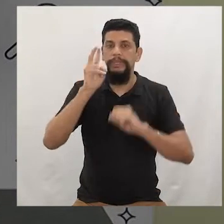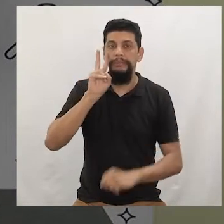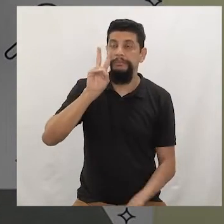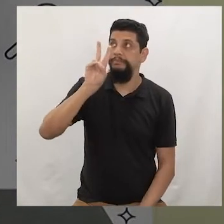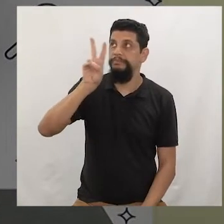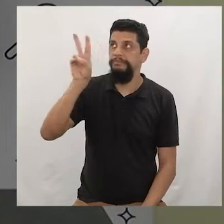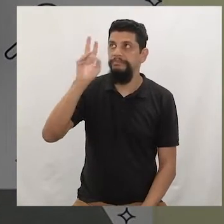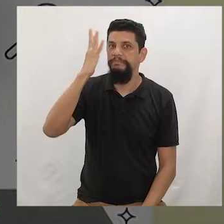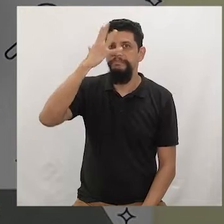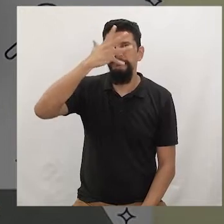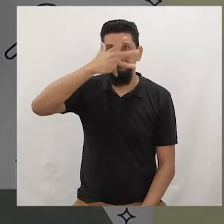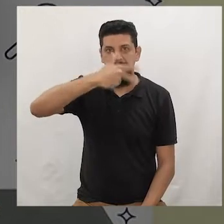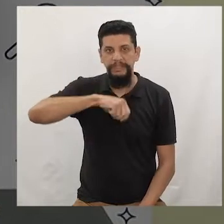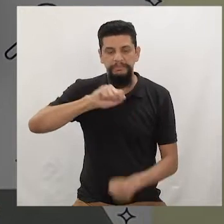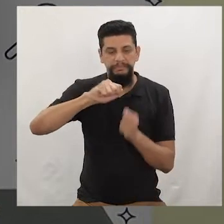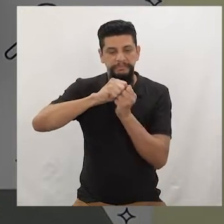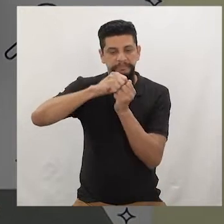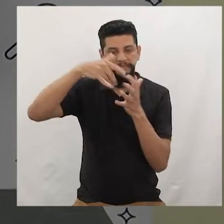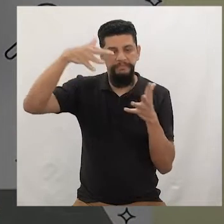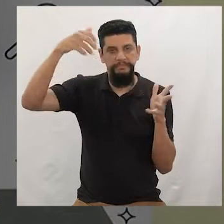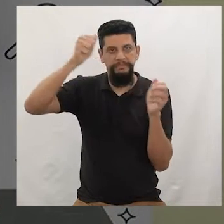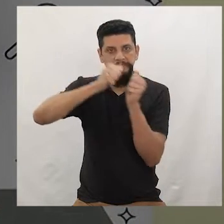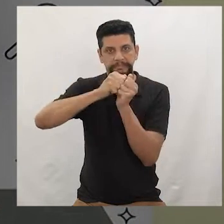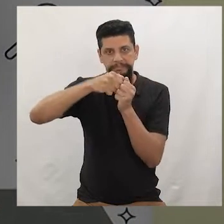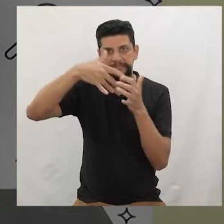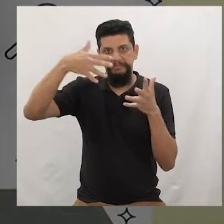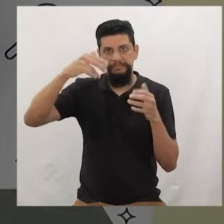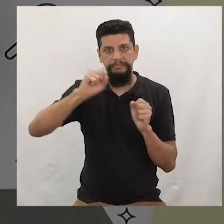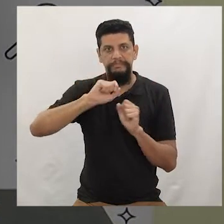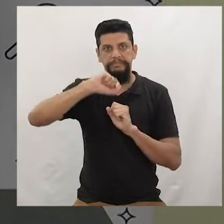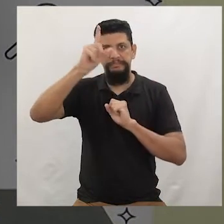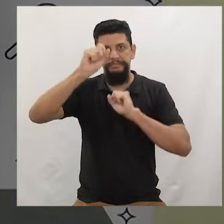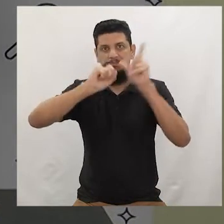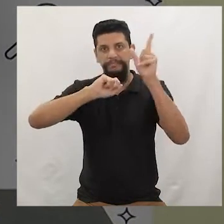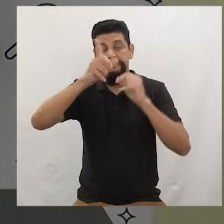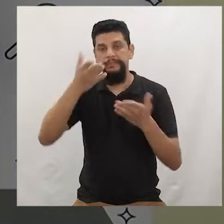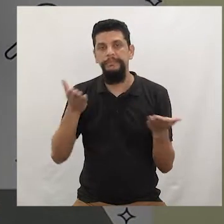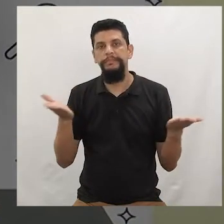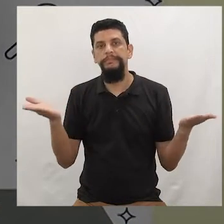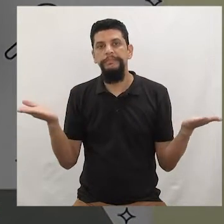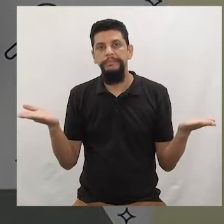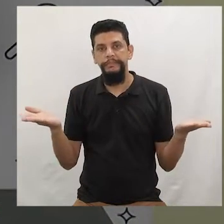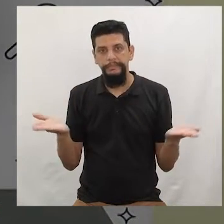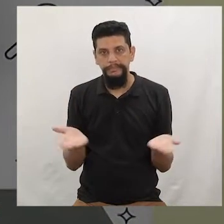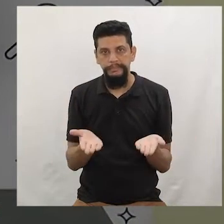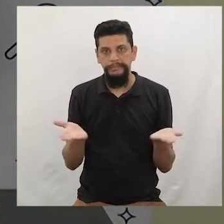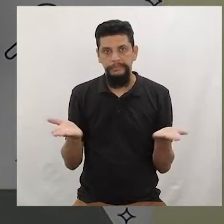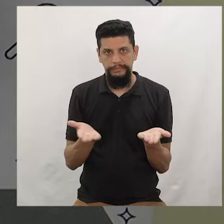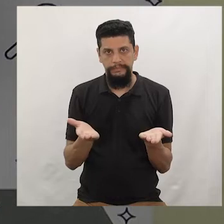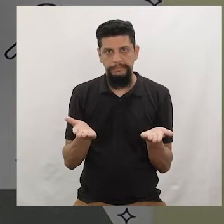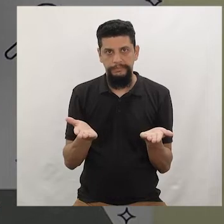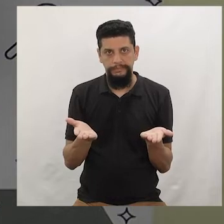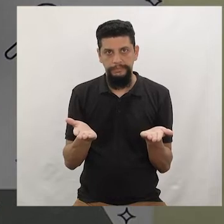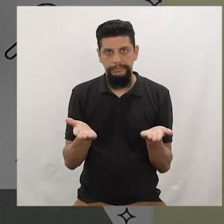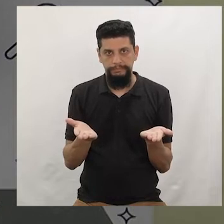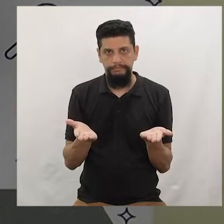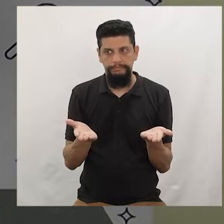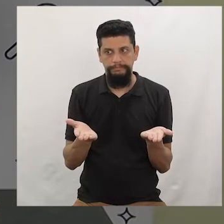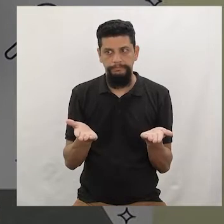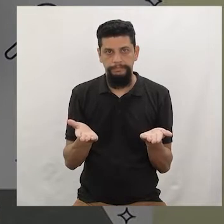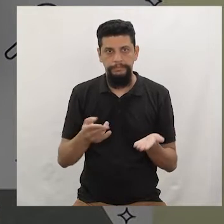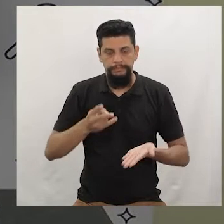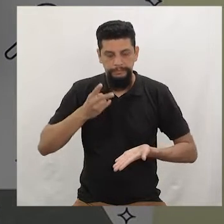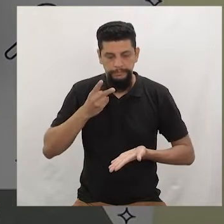céu? São bem bonitas, né? Elas brilham lá em cima. E agora, para